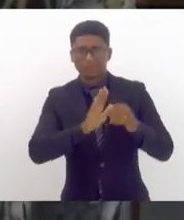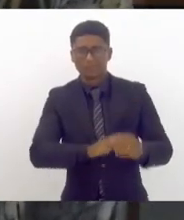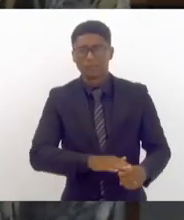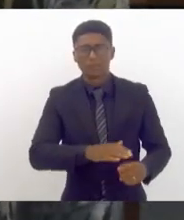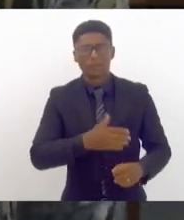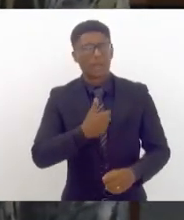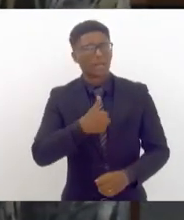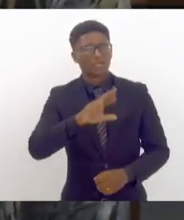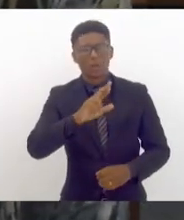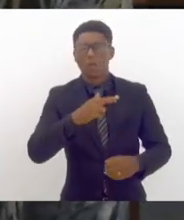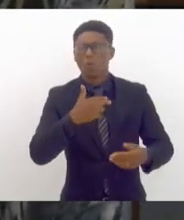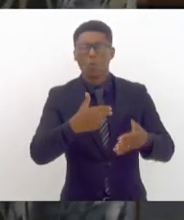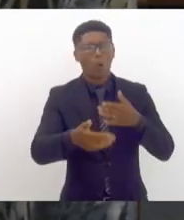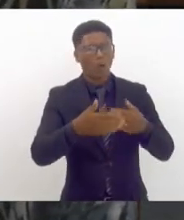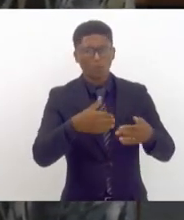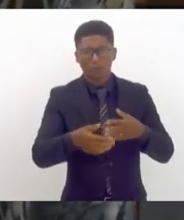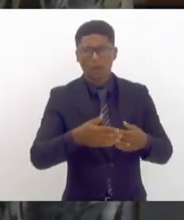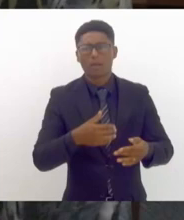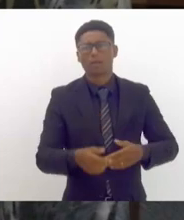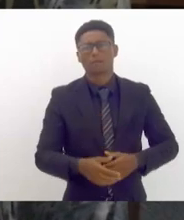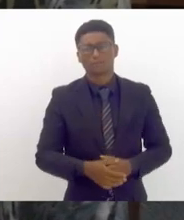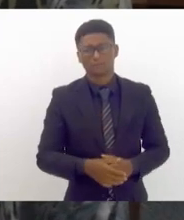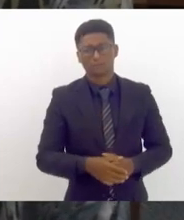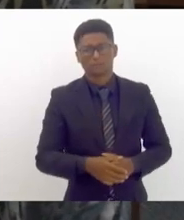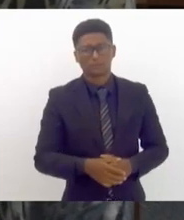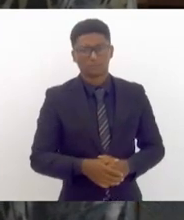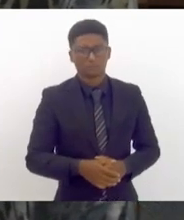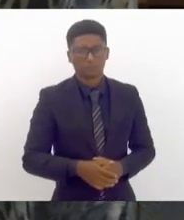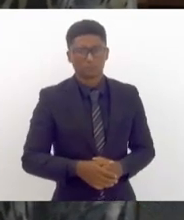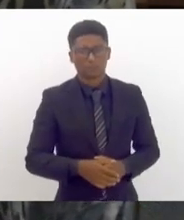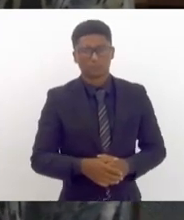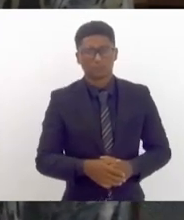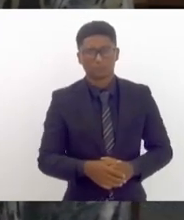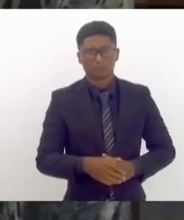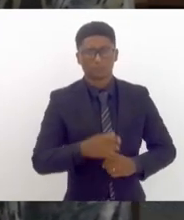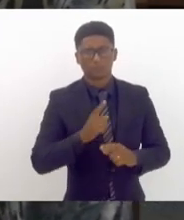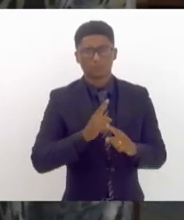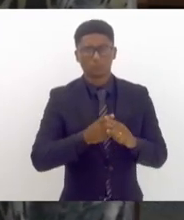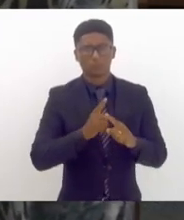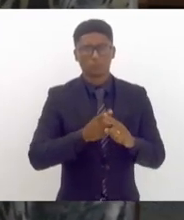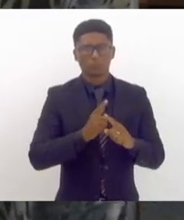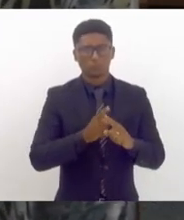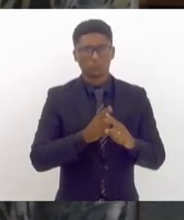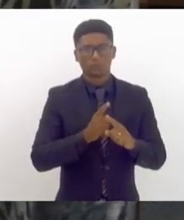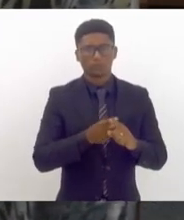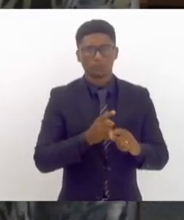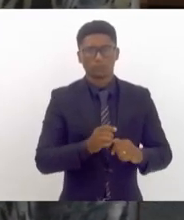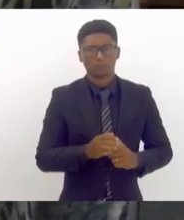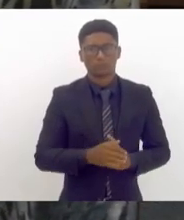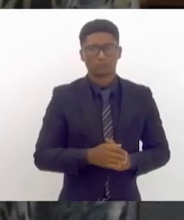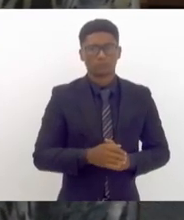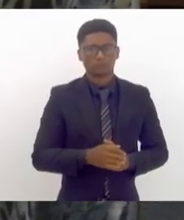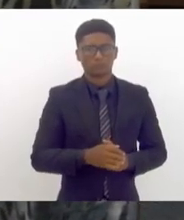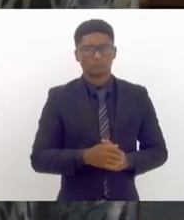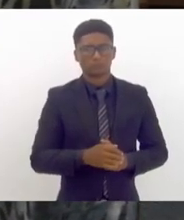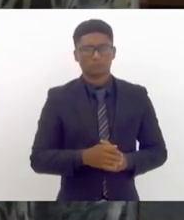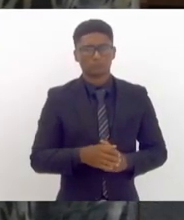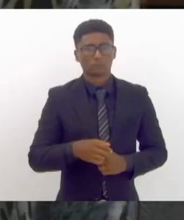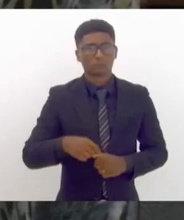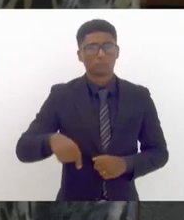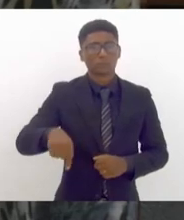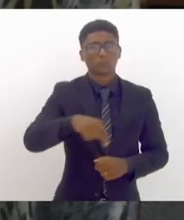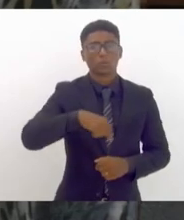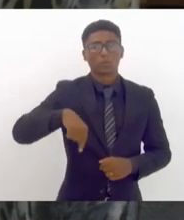religião, de qualquer religião. Porque exatamente o que nós